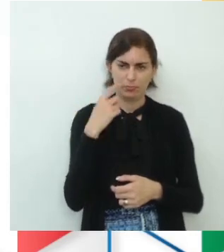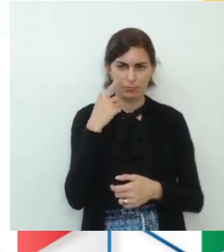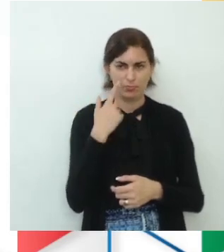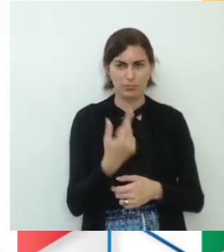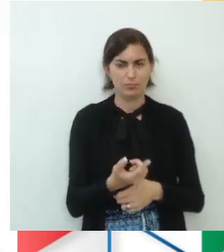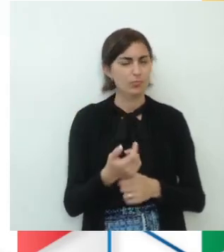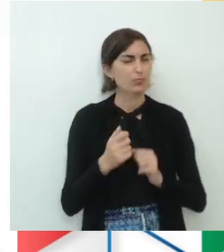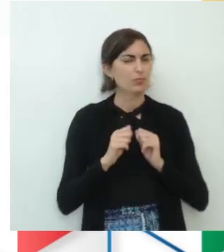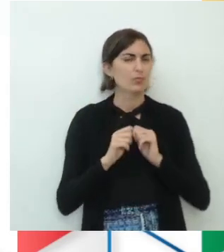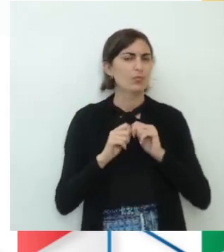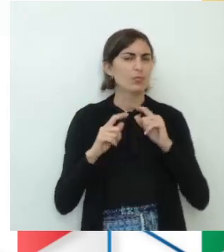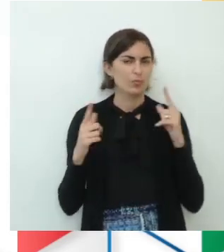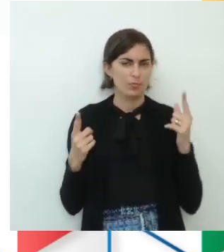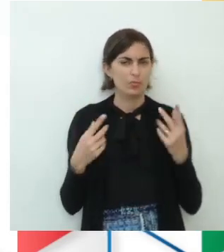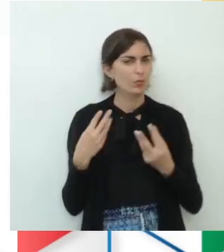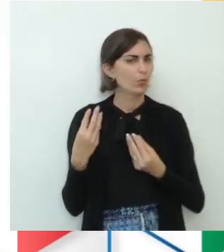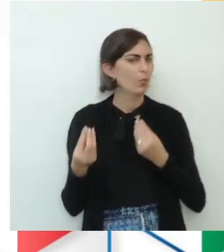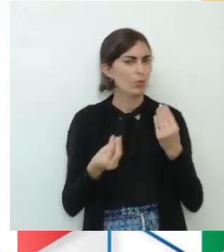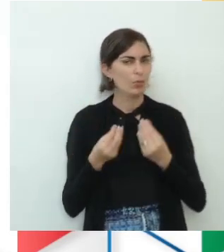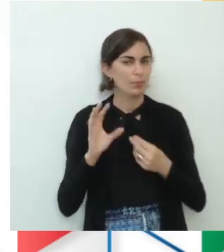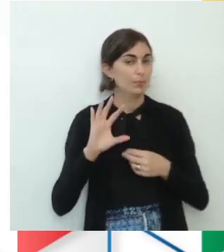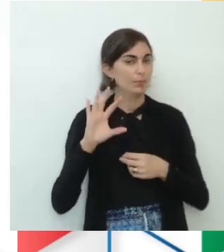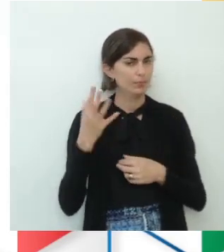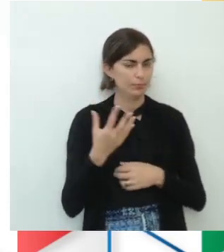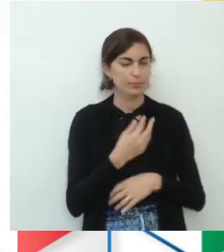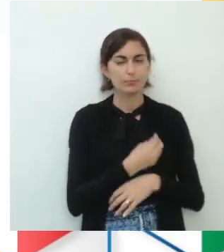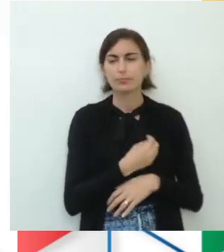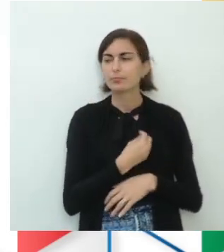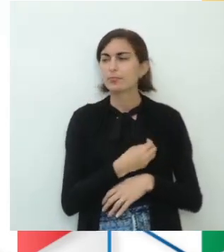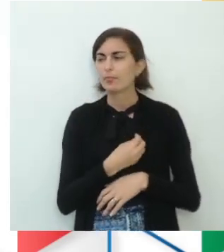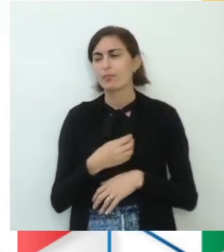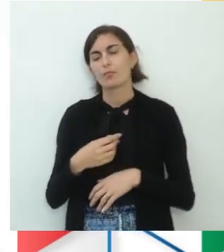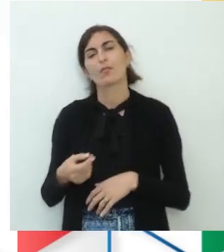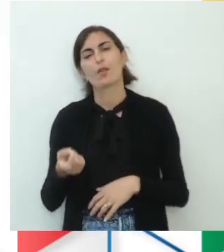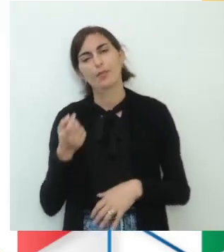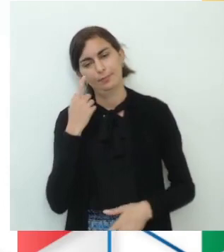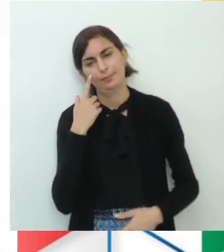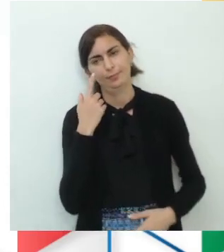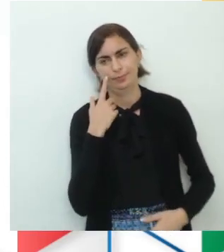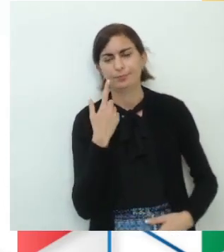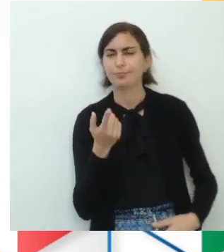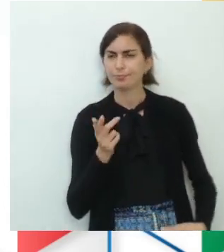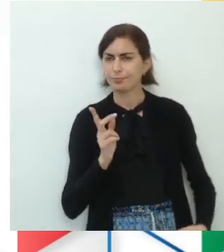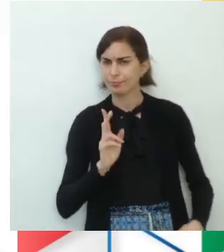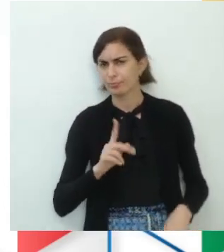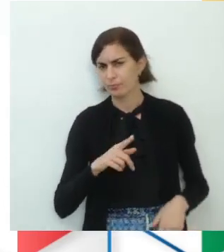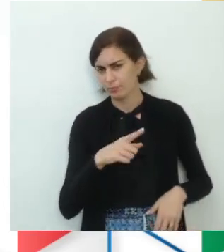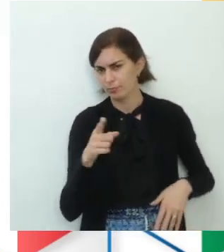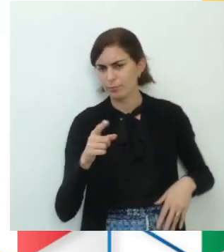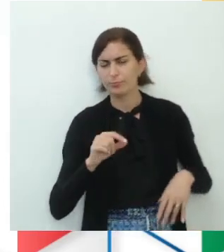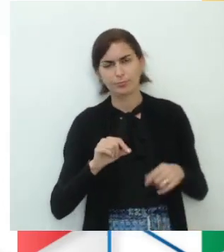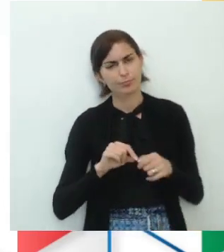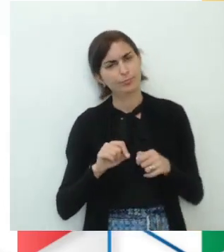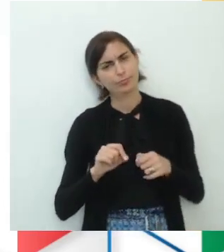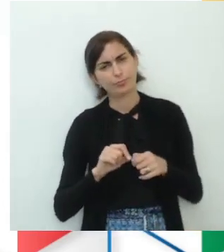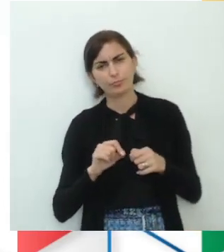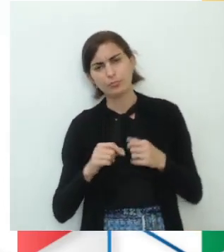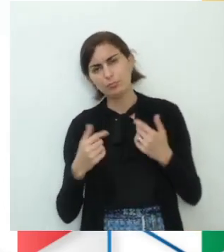favor, para eu mostrar para ele como que isso acontece na vida real, tá? Ó, na vida real, você vai